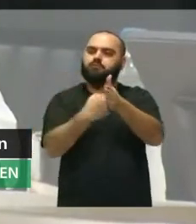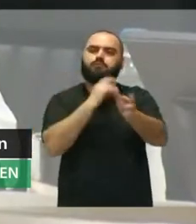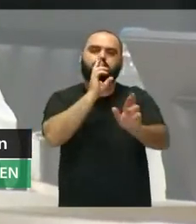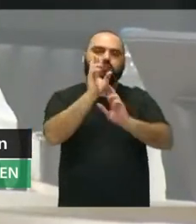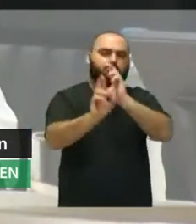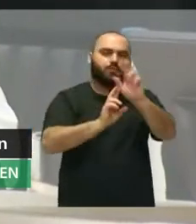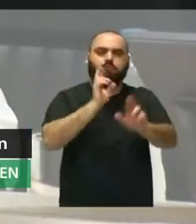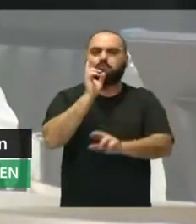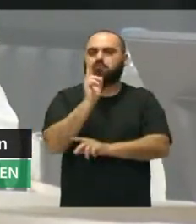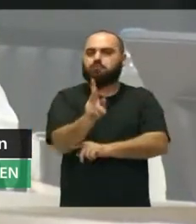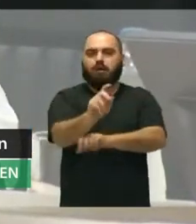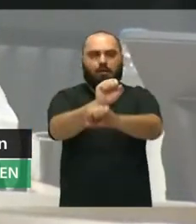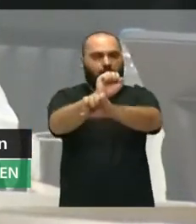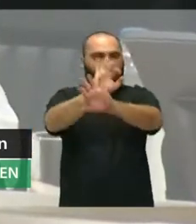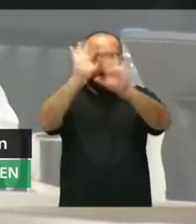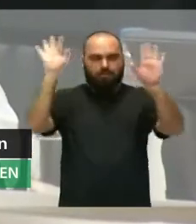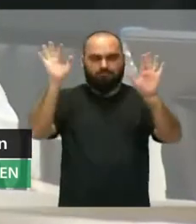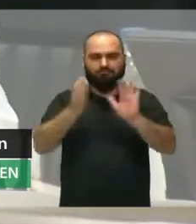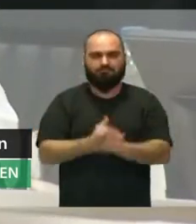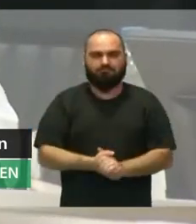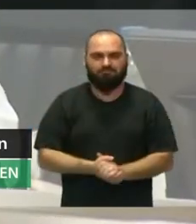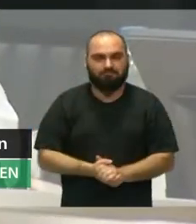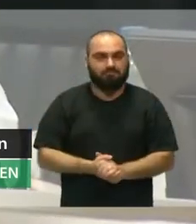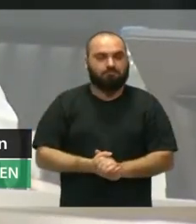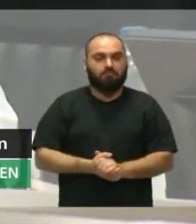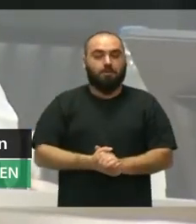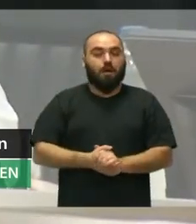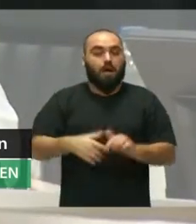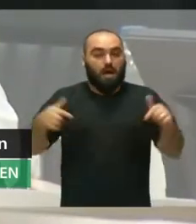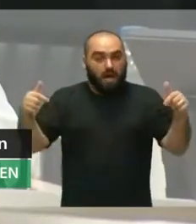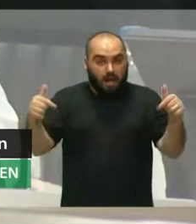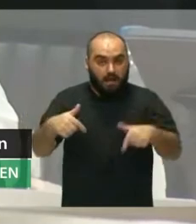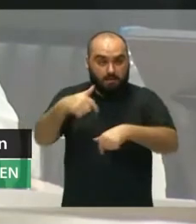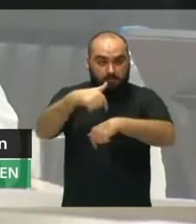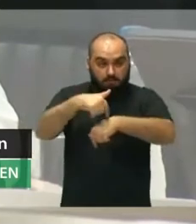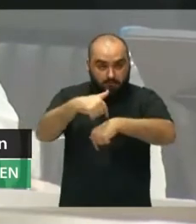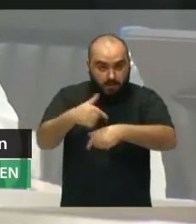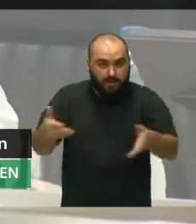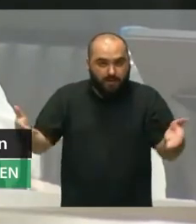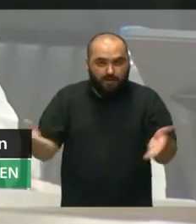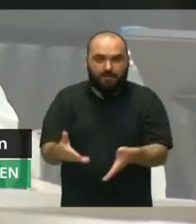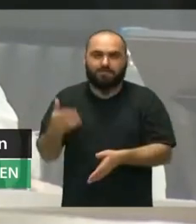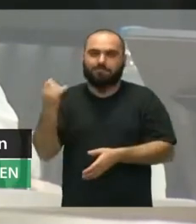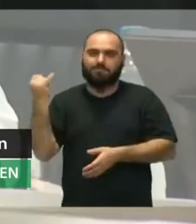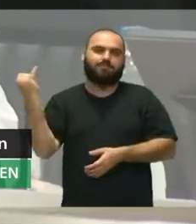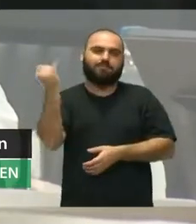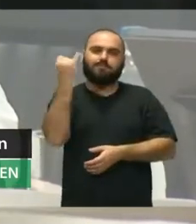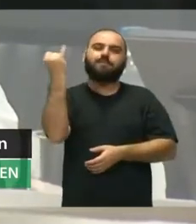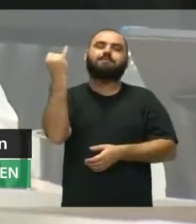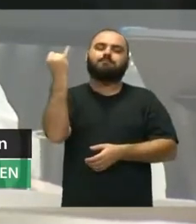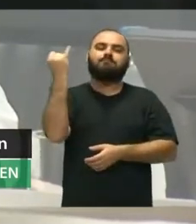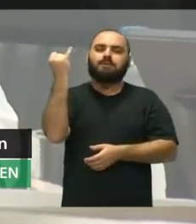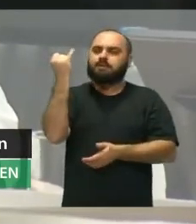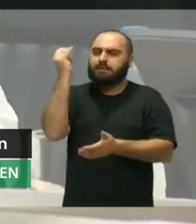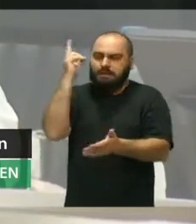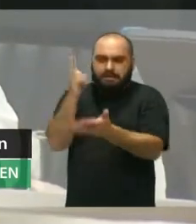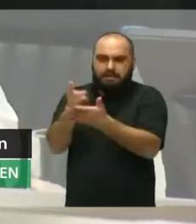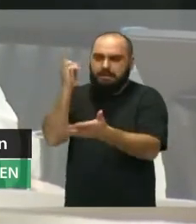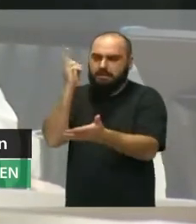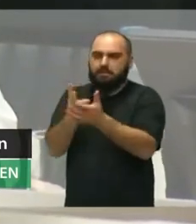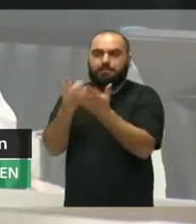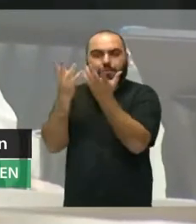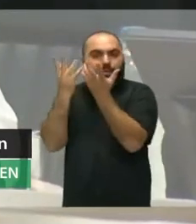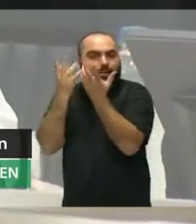fazer. Acredito que é um momento importante. Agimos sempre, queremos continuar agindo